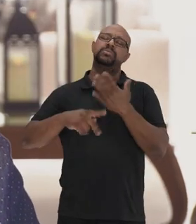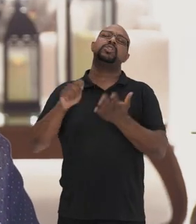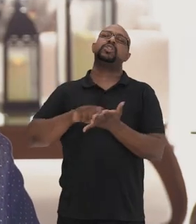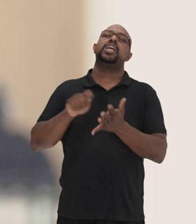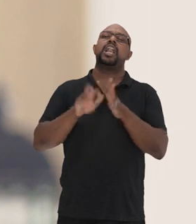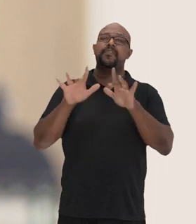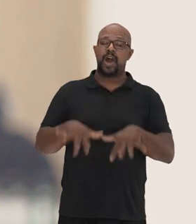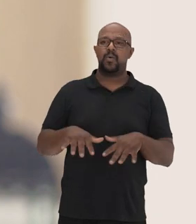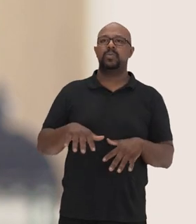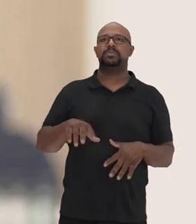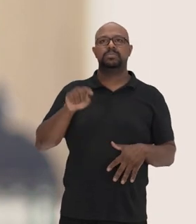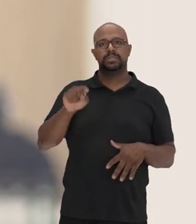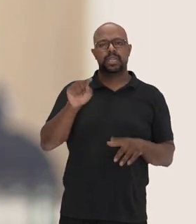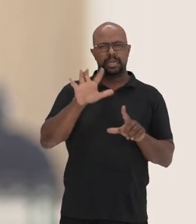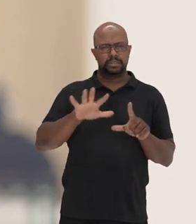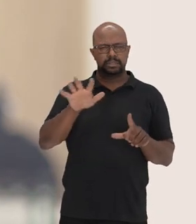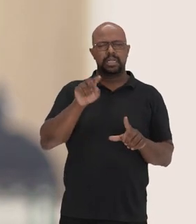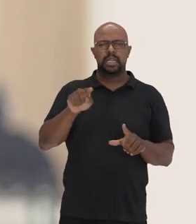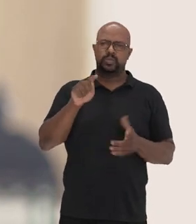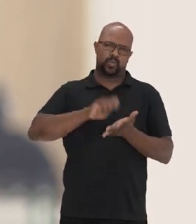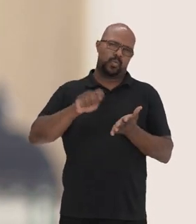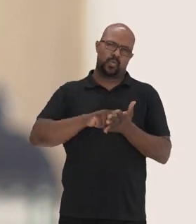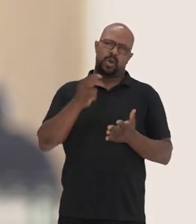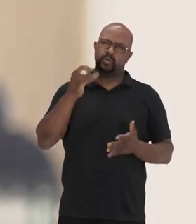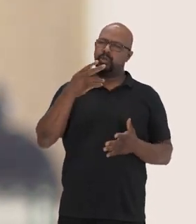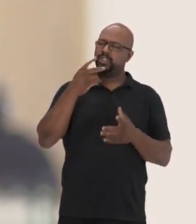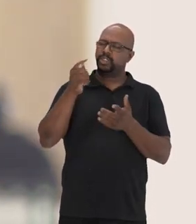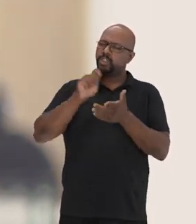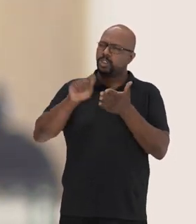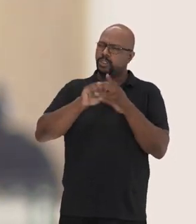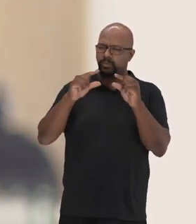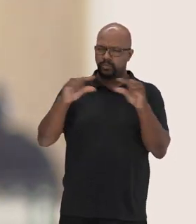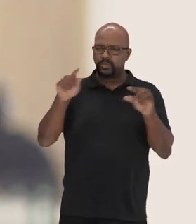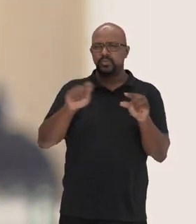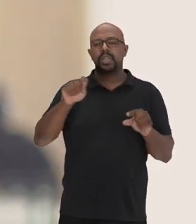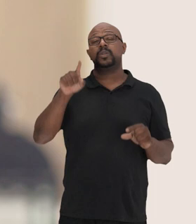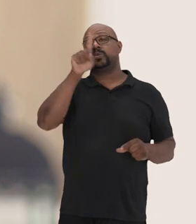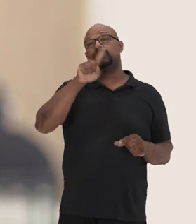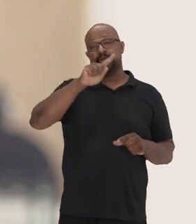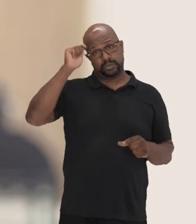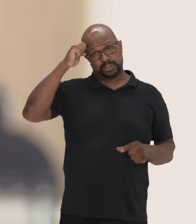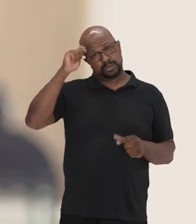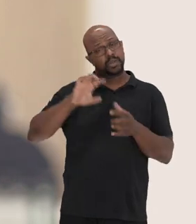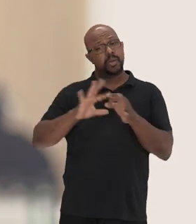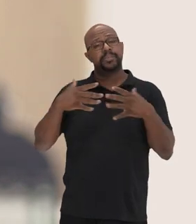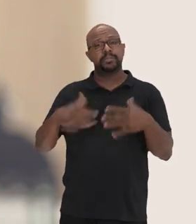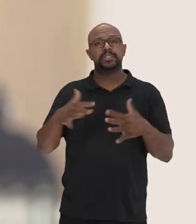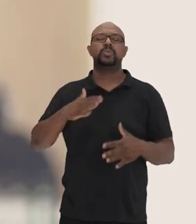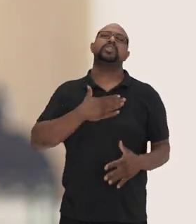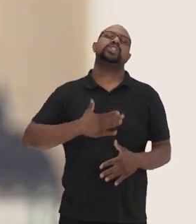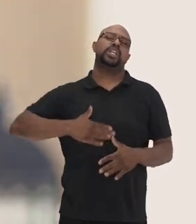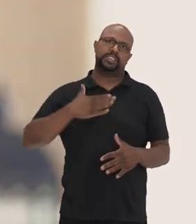escrivão de Nassau na tela neguertar o autor escreveu na legenda que aos domingos os negros permissão de